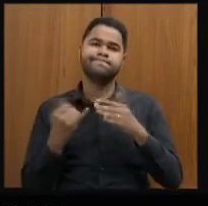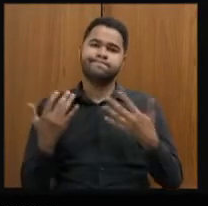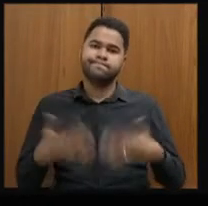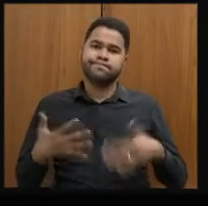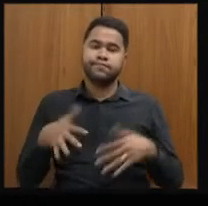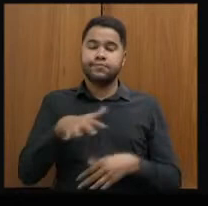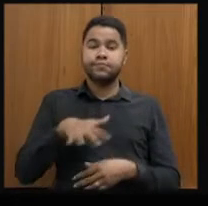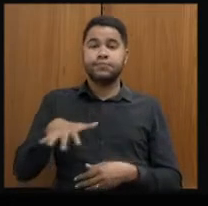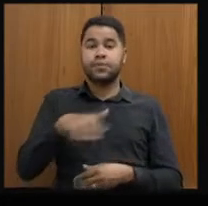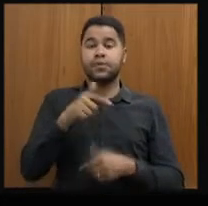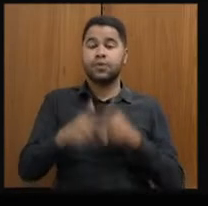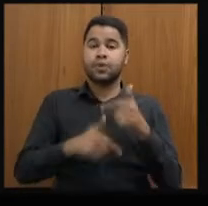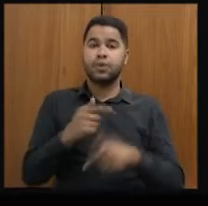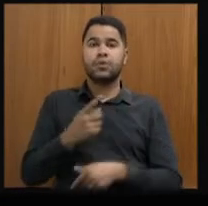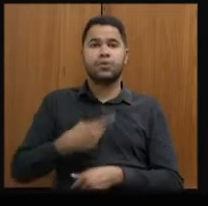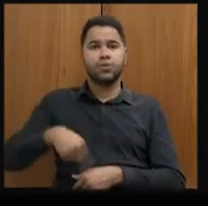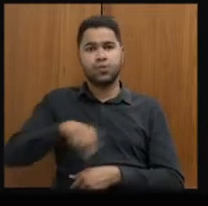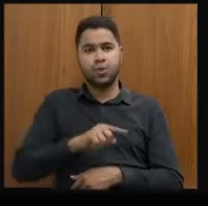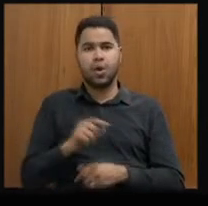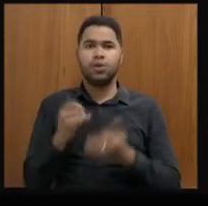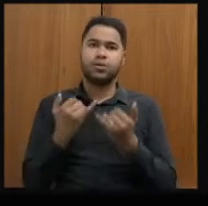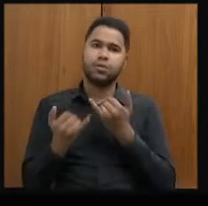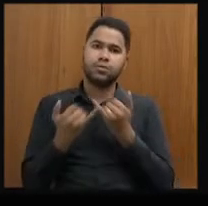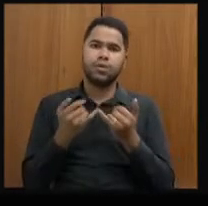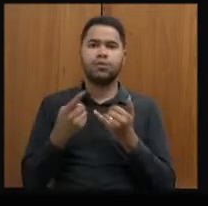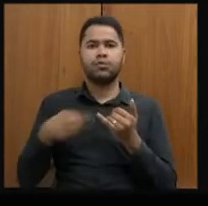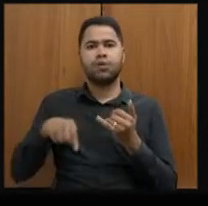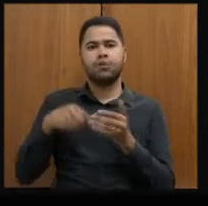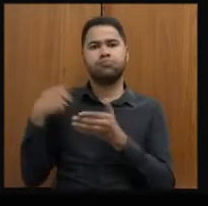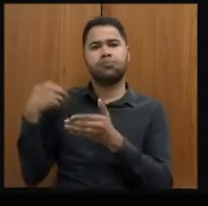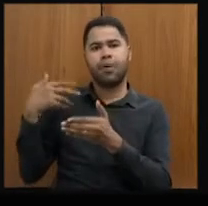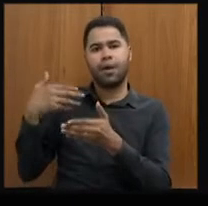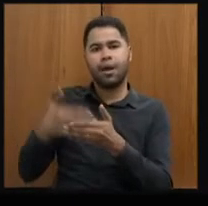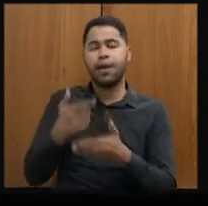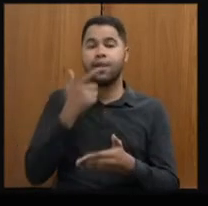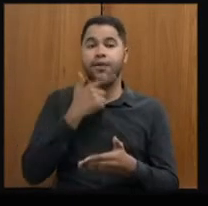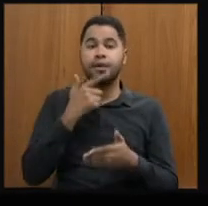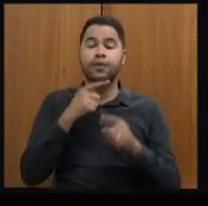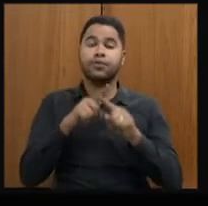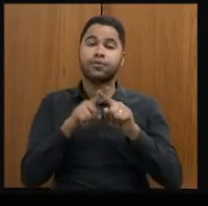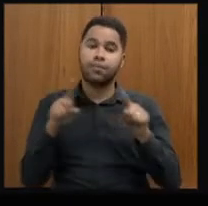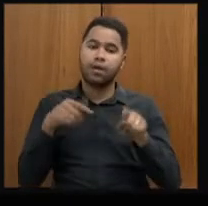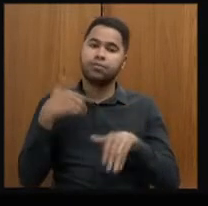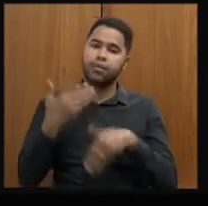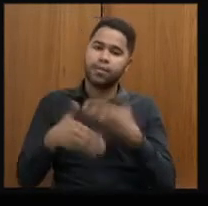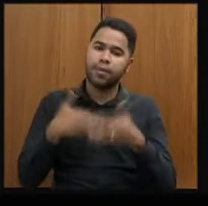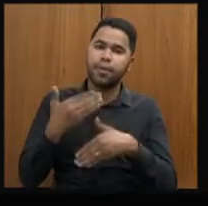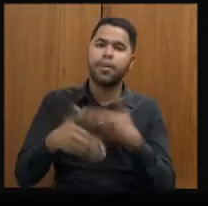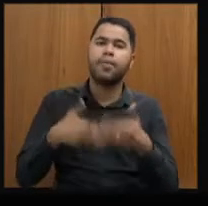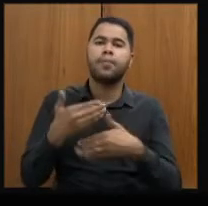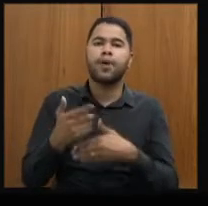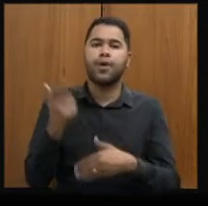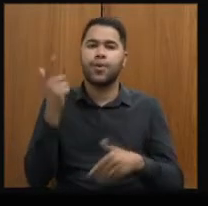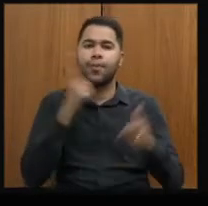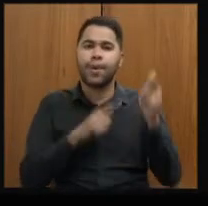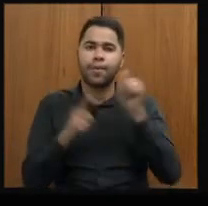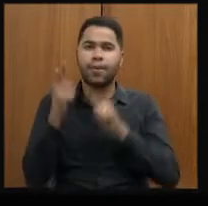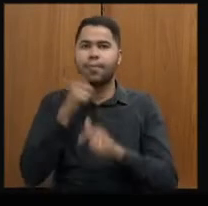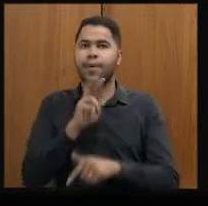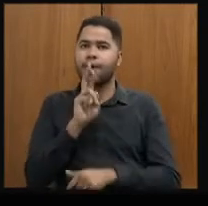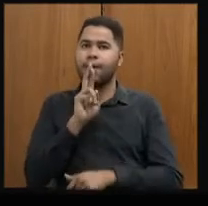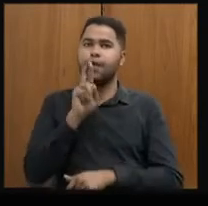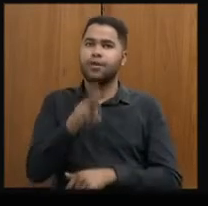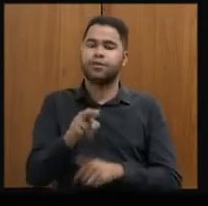grande nessa área é um trabalho que nós vamos ter que fazer assimilaram que a gente vem fazendo com do queijo mas temos evoluído nisso aí conseguido ter